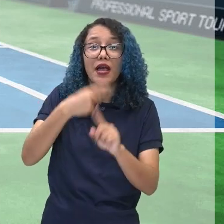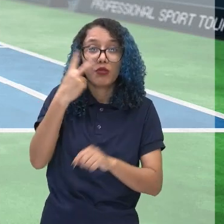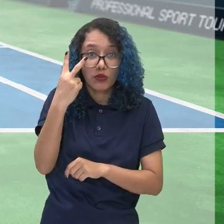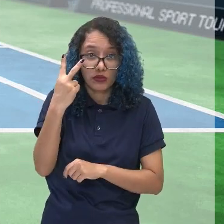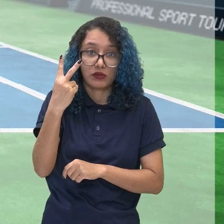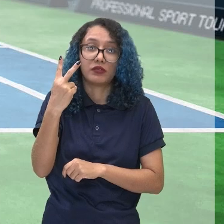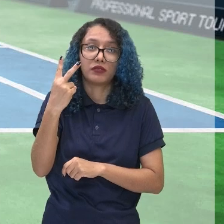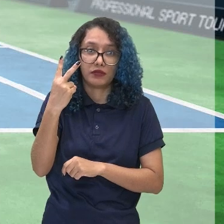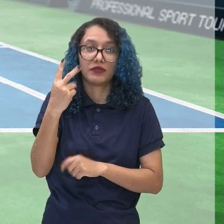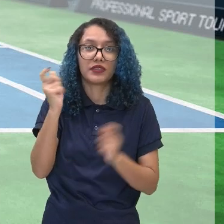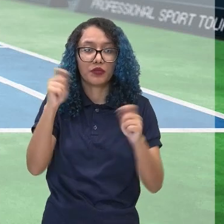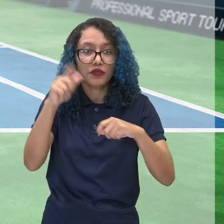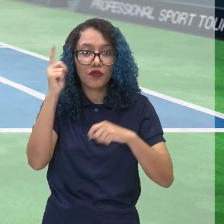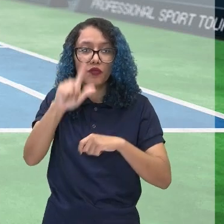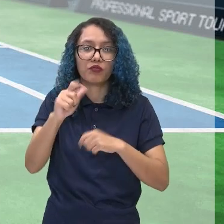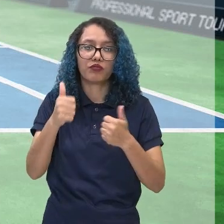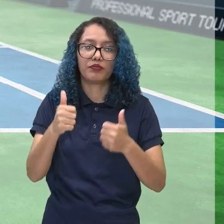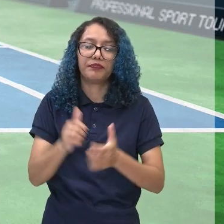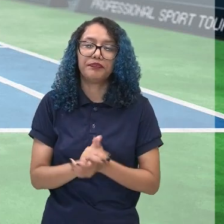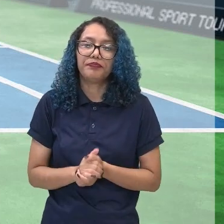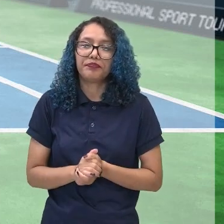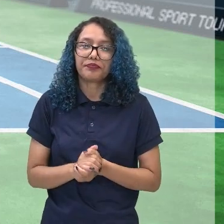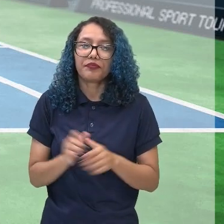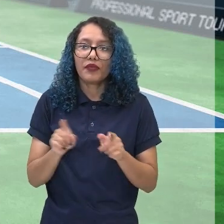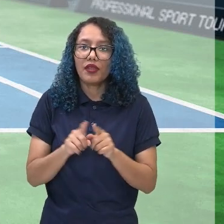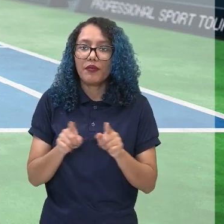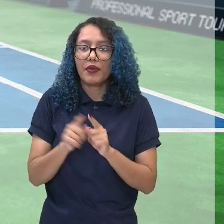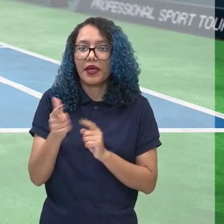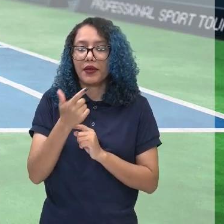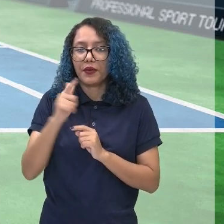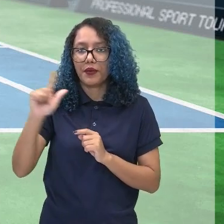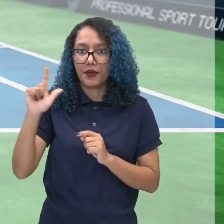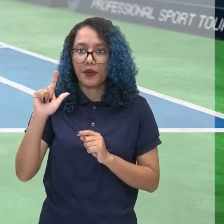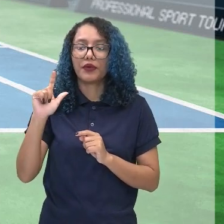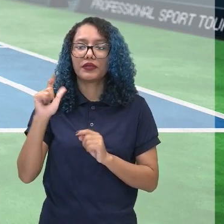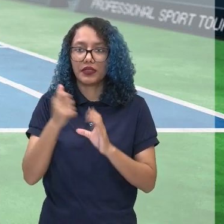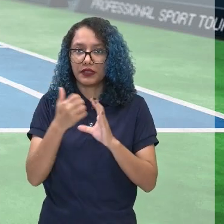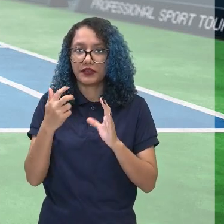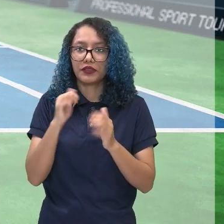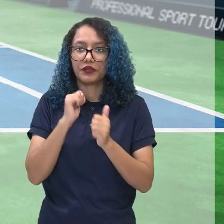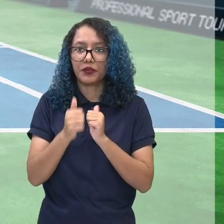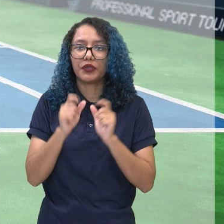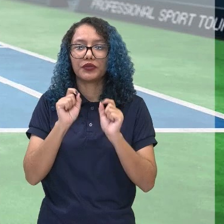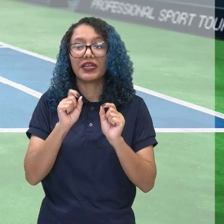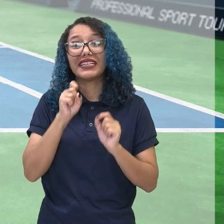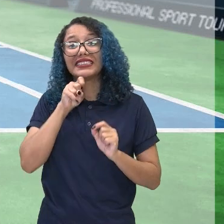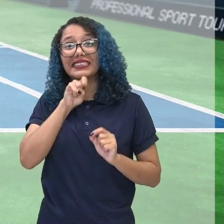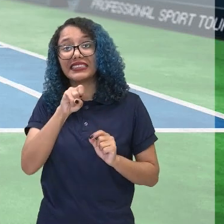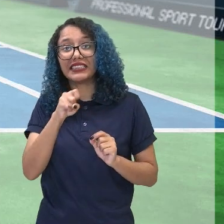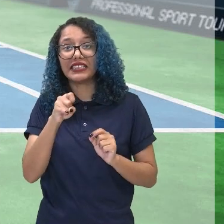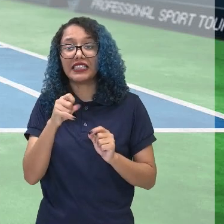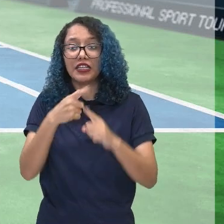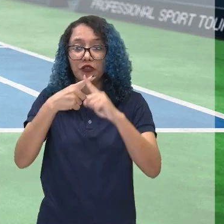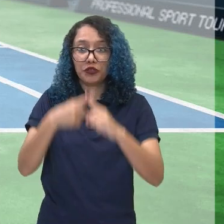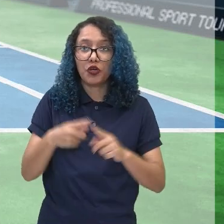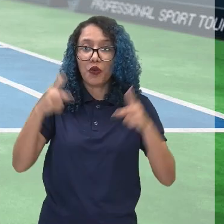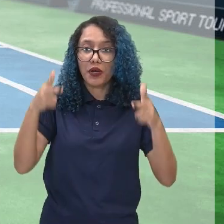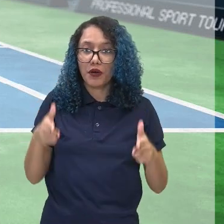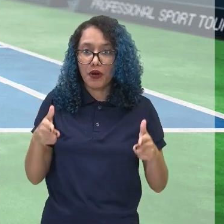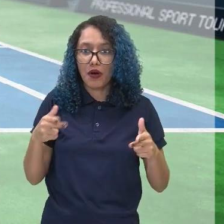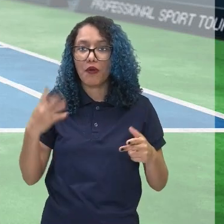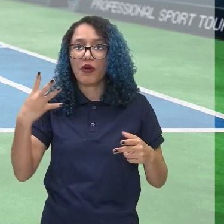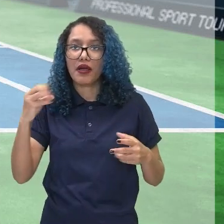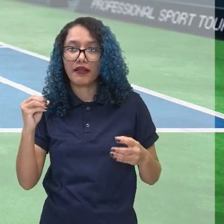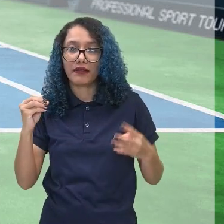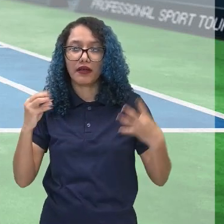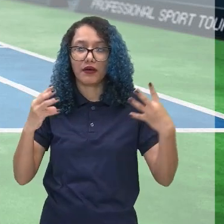só, outra característica, o deuce, que é quando os jogadores estão empatados, como eu falei para vocês, 40-40. A